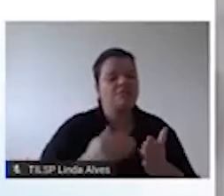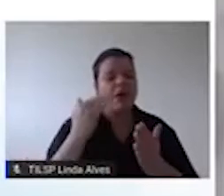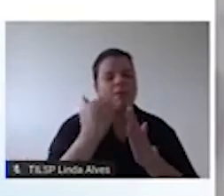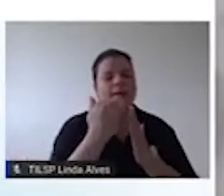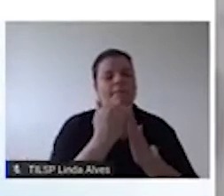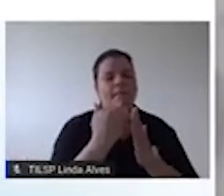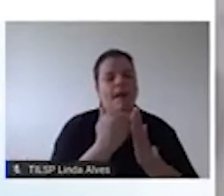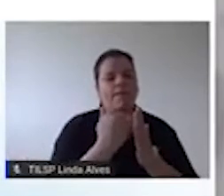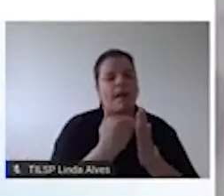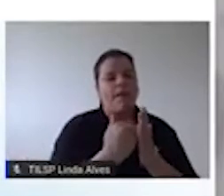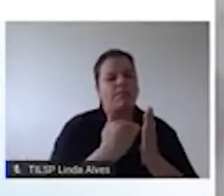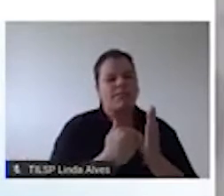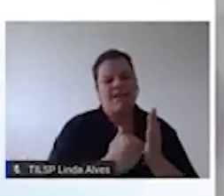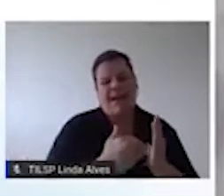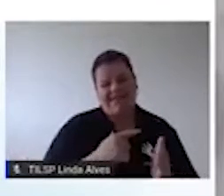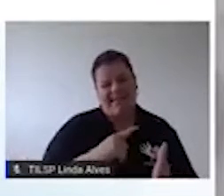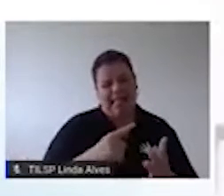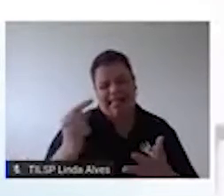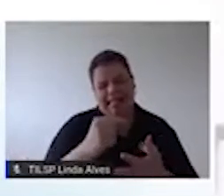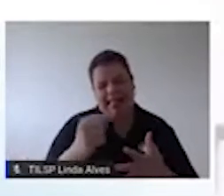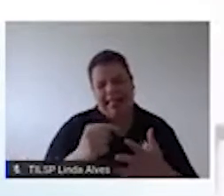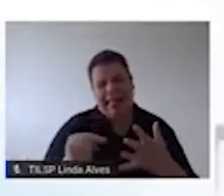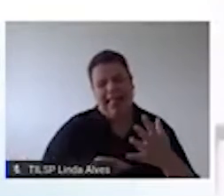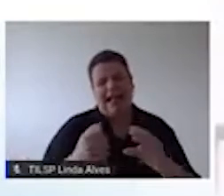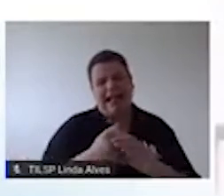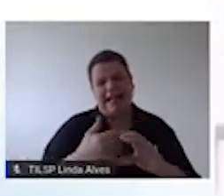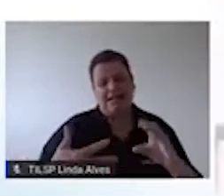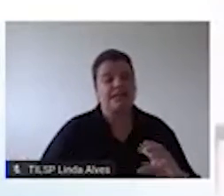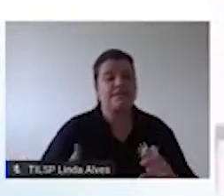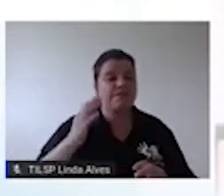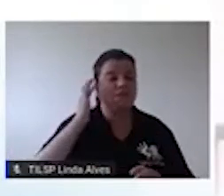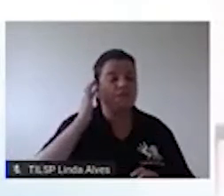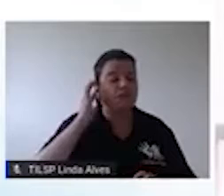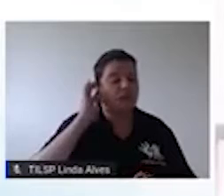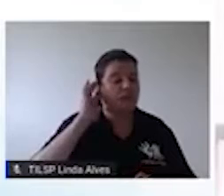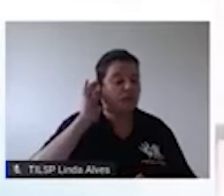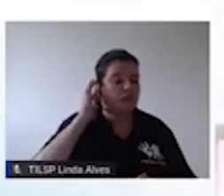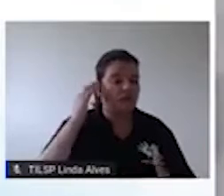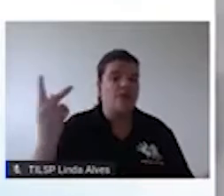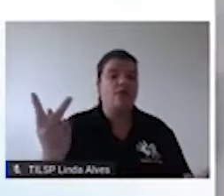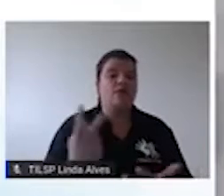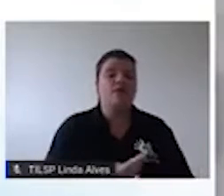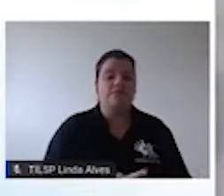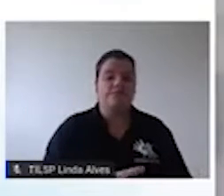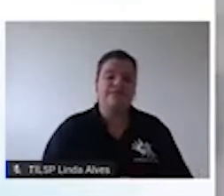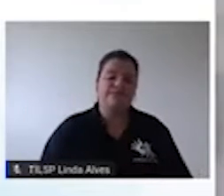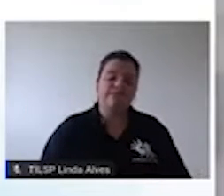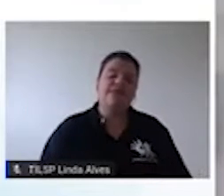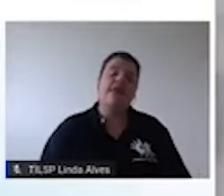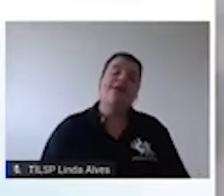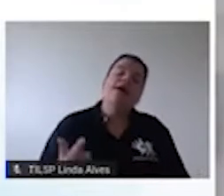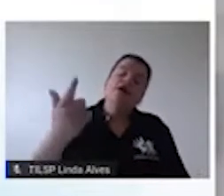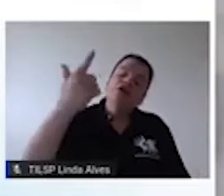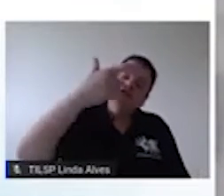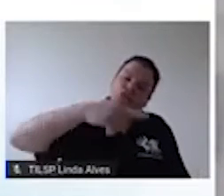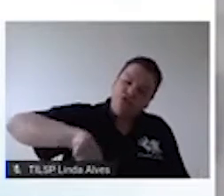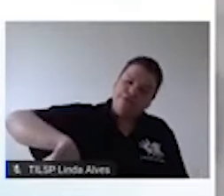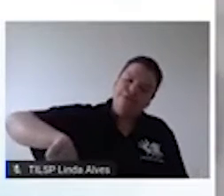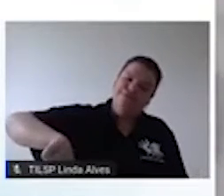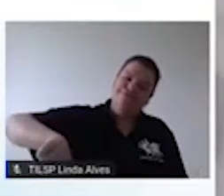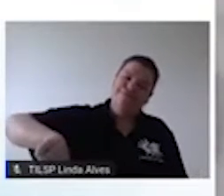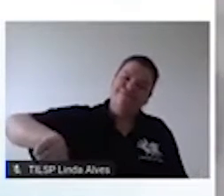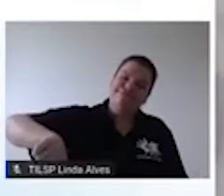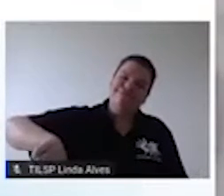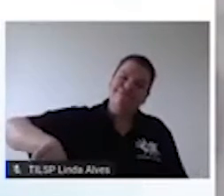de dados que eu não vou entrar aqui. Tá certo? Bom, o que aconteceu, né, foi que, mais uma vez,